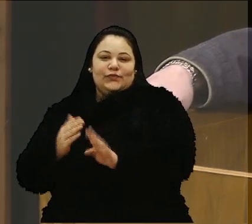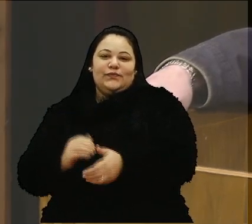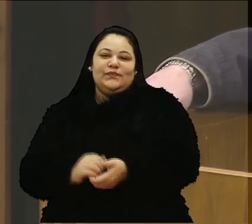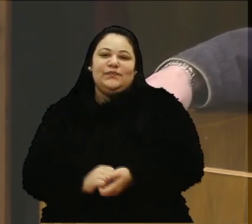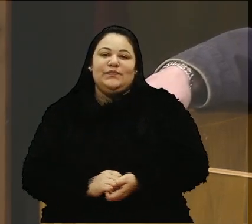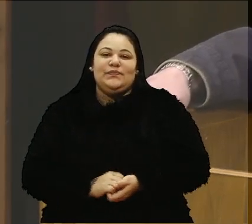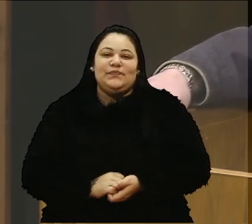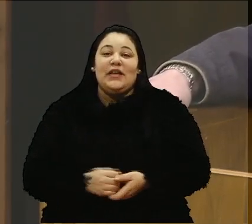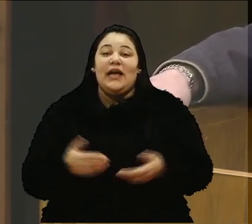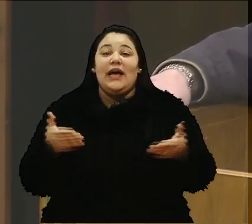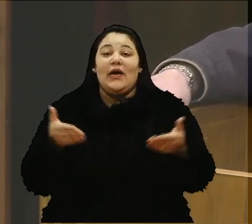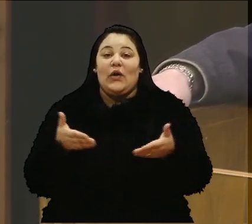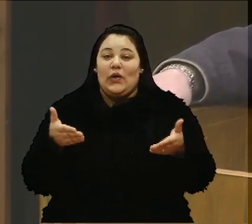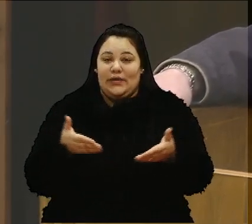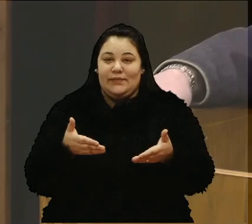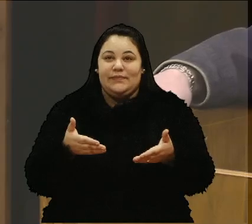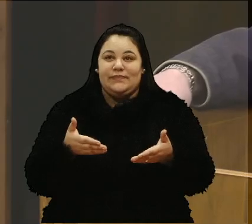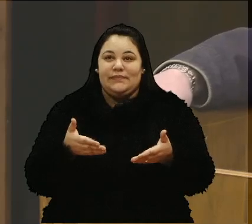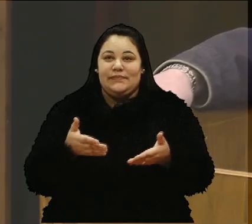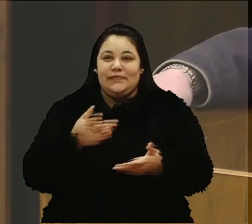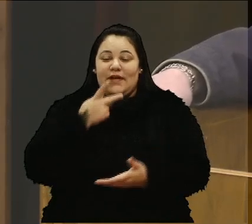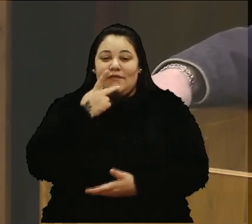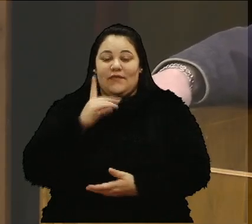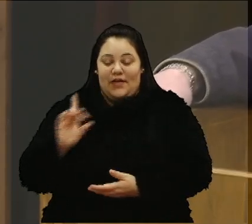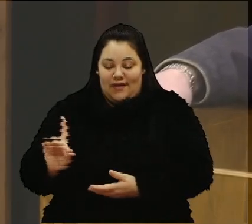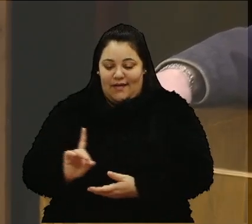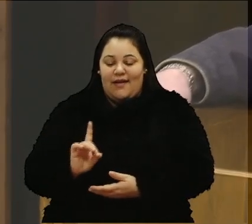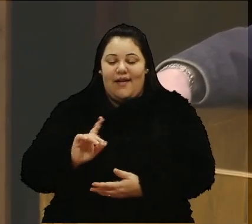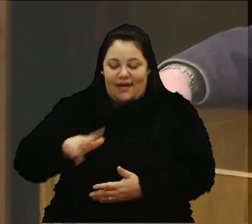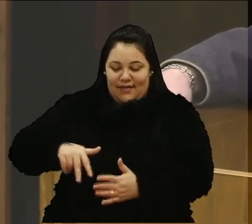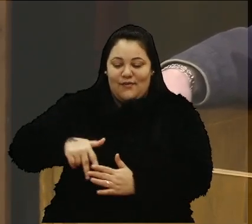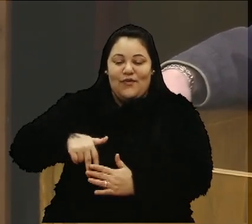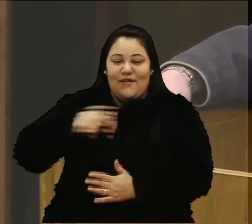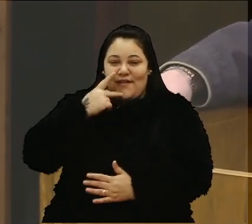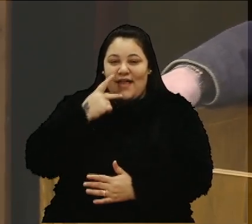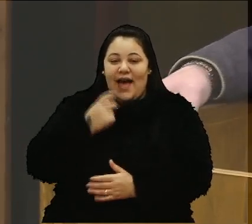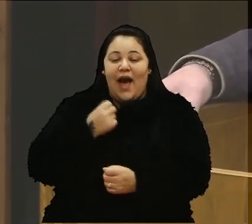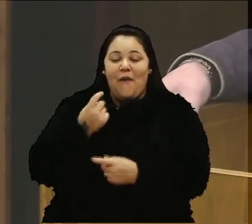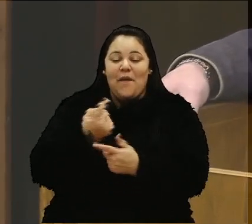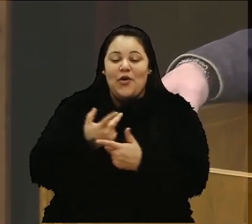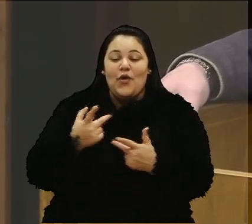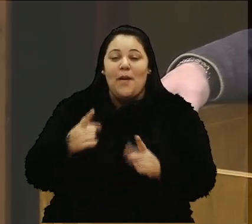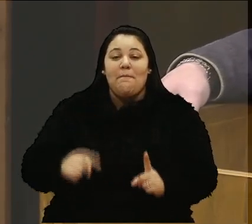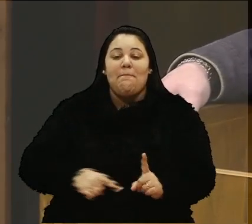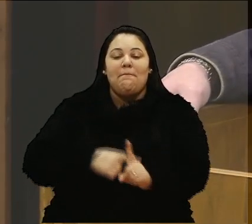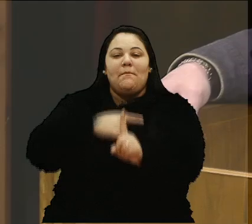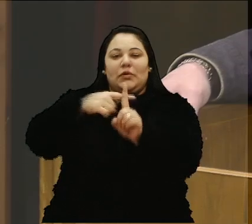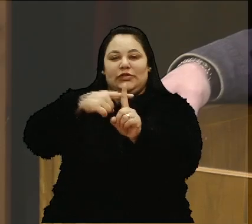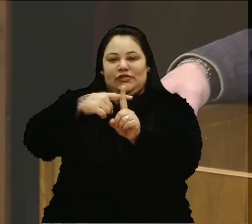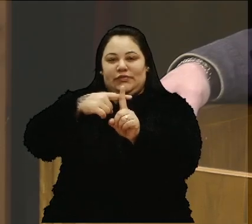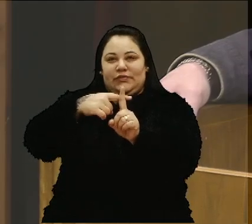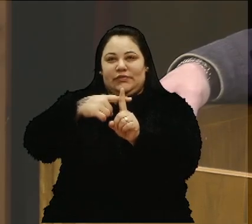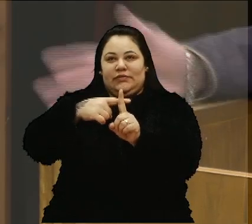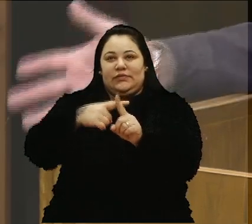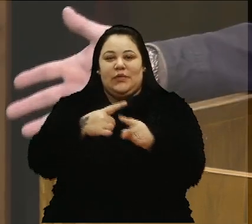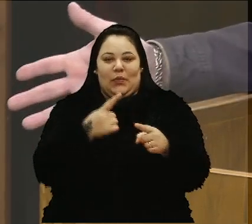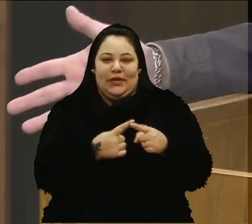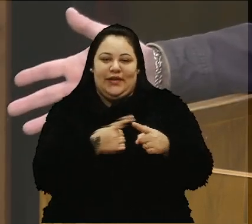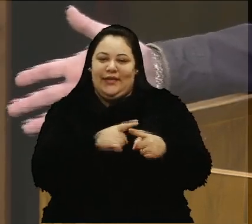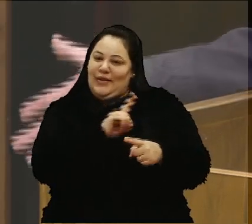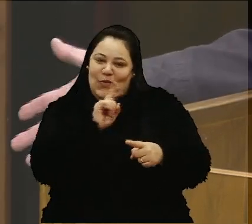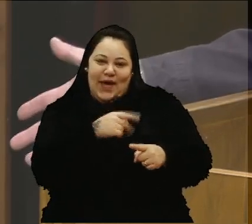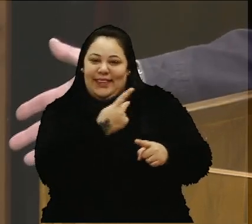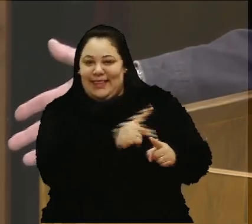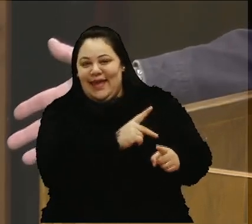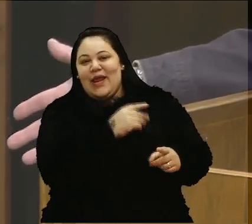Agora, trago aqui algumas coisas positivas. E por quê? E não é dele,